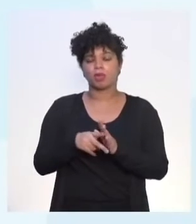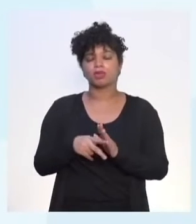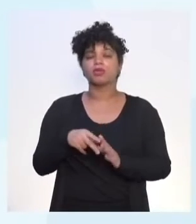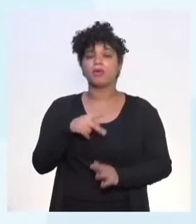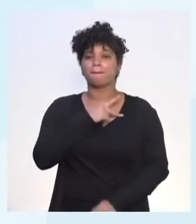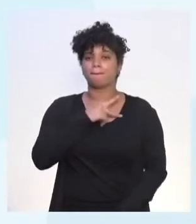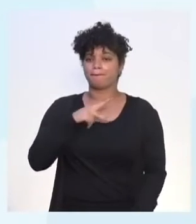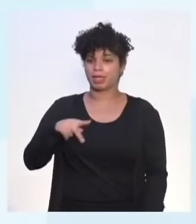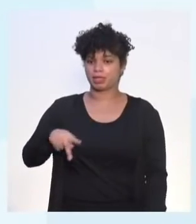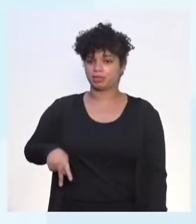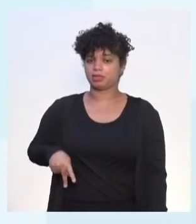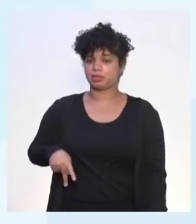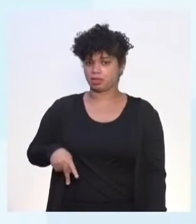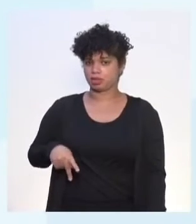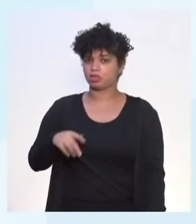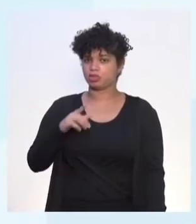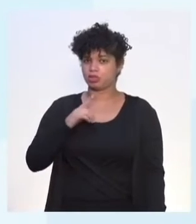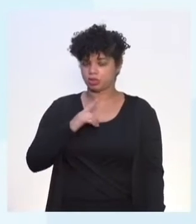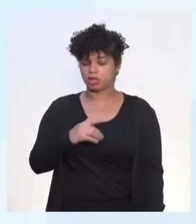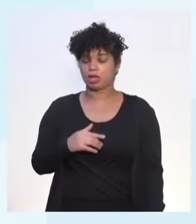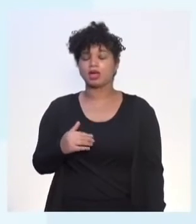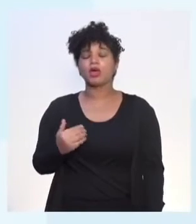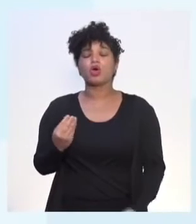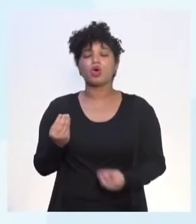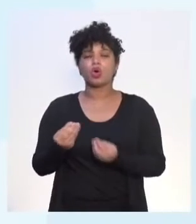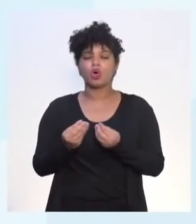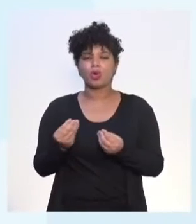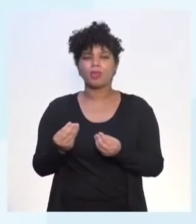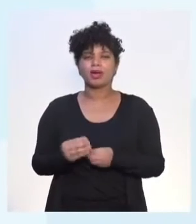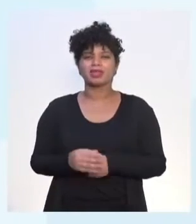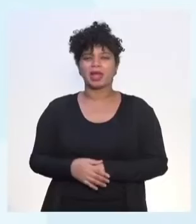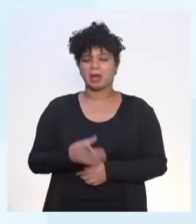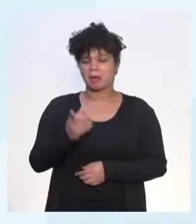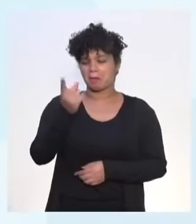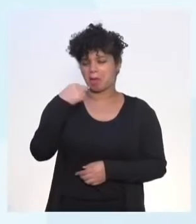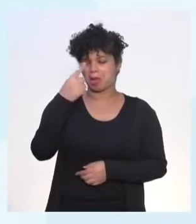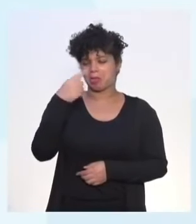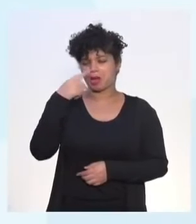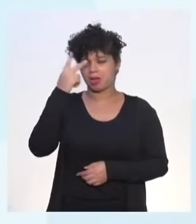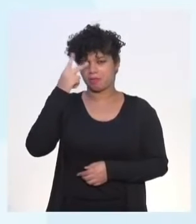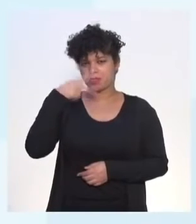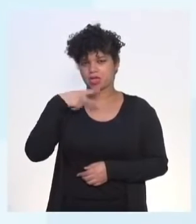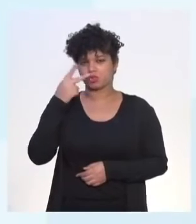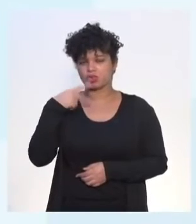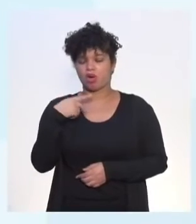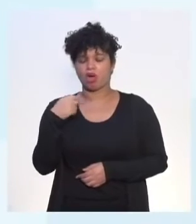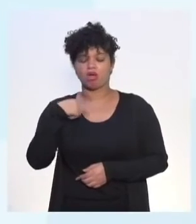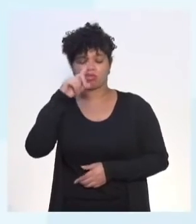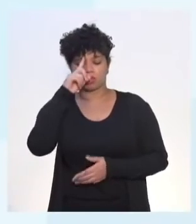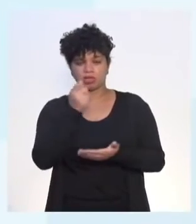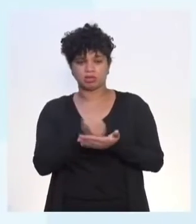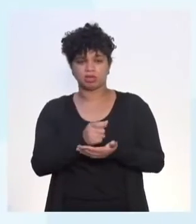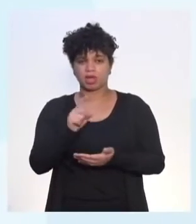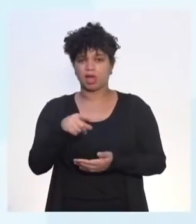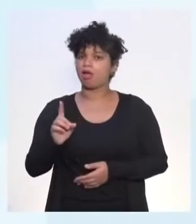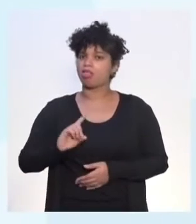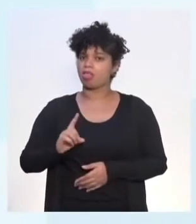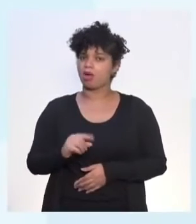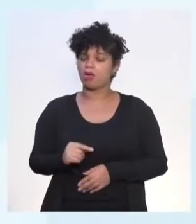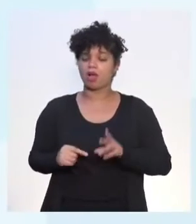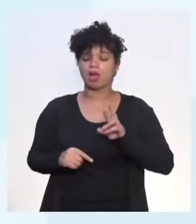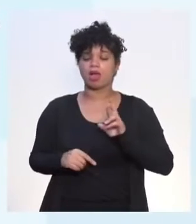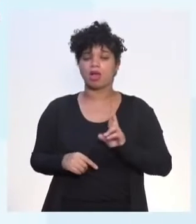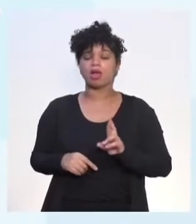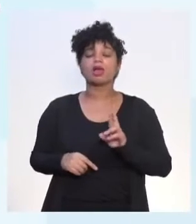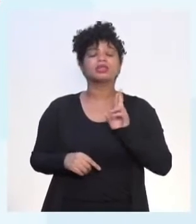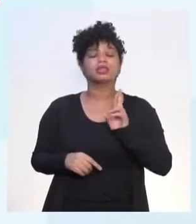presidencialista. Este, por sua vez, governa não para os próprios interesses, mas governa para o público, ou